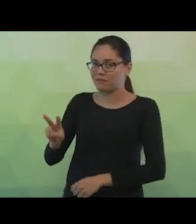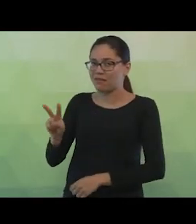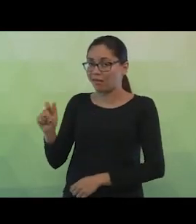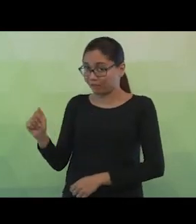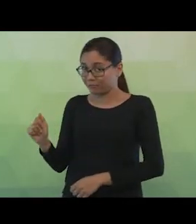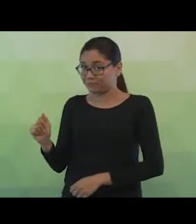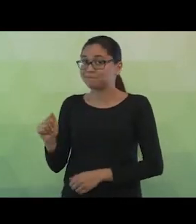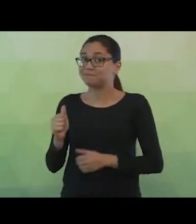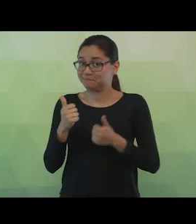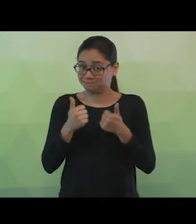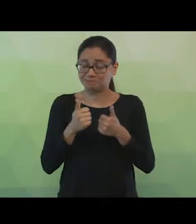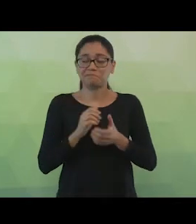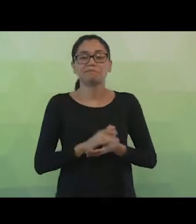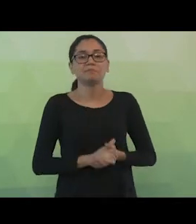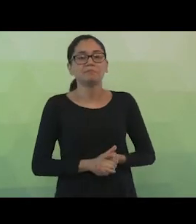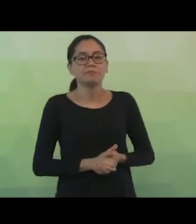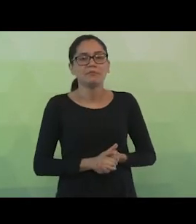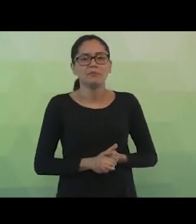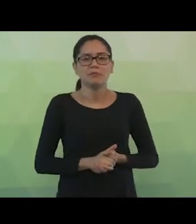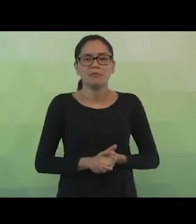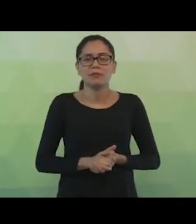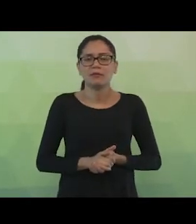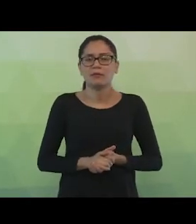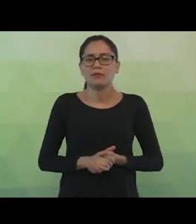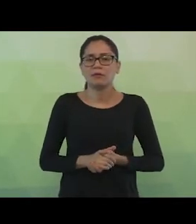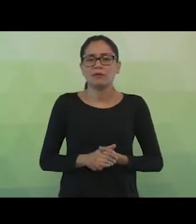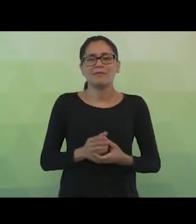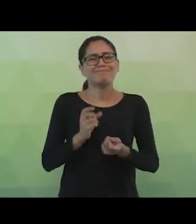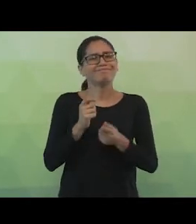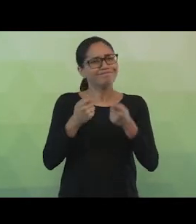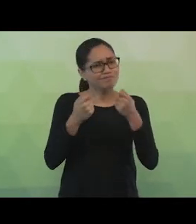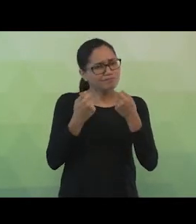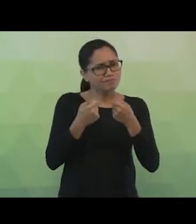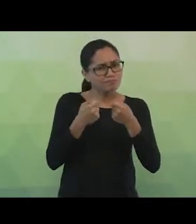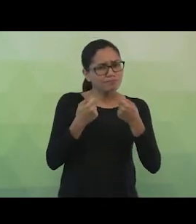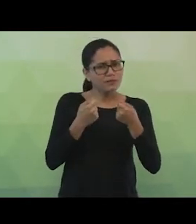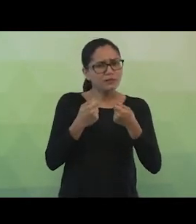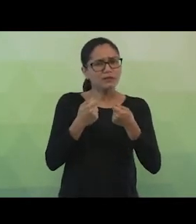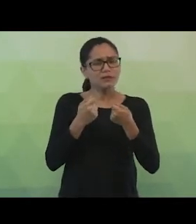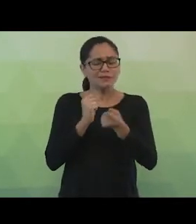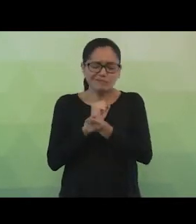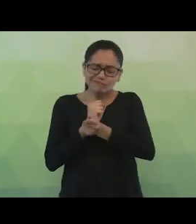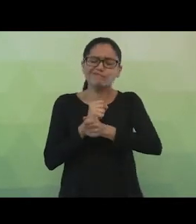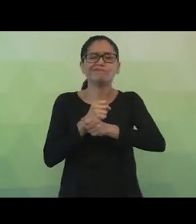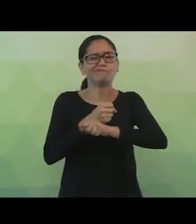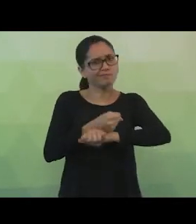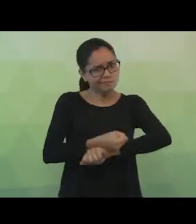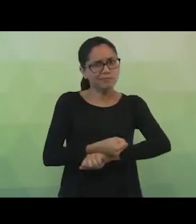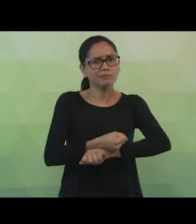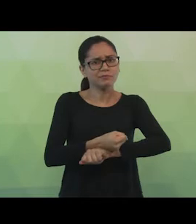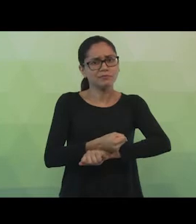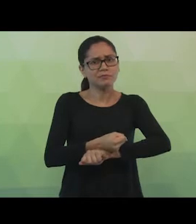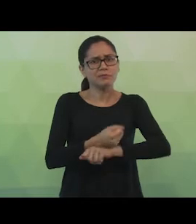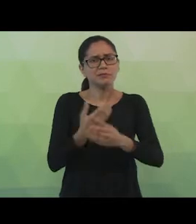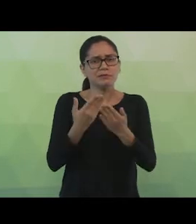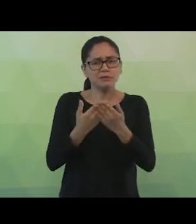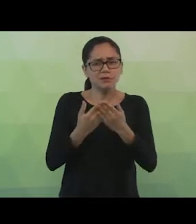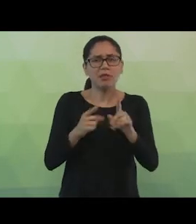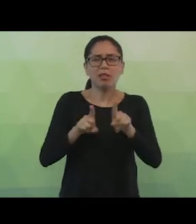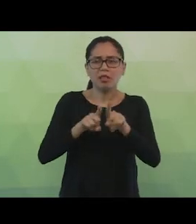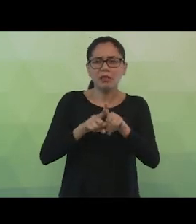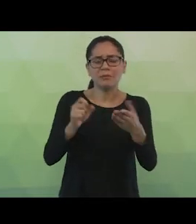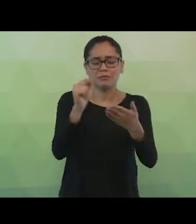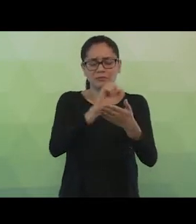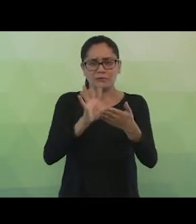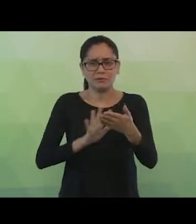pertinente à aula. Para que tenhamos um bom resultado, será necessário a dedicação de todos nos estudos e atividades